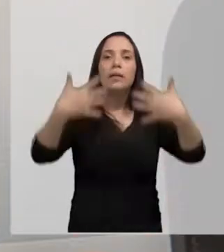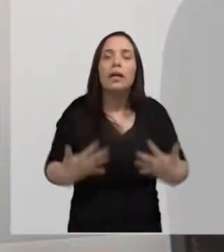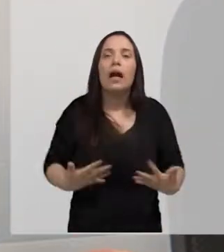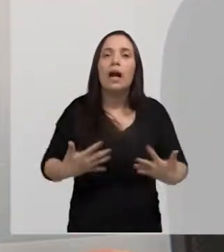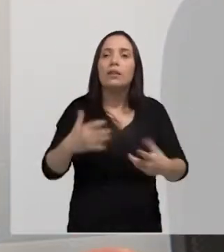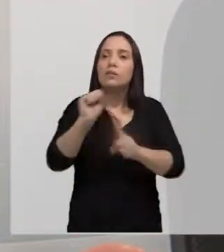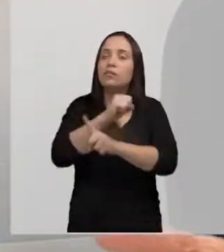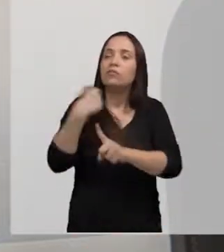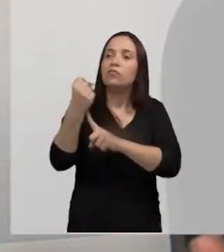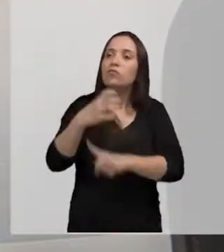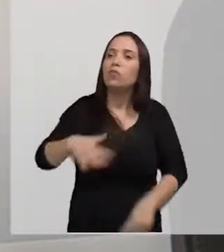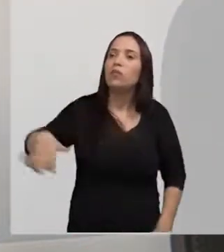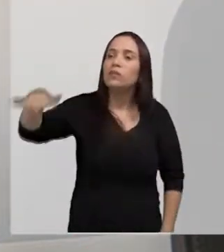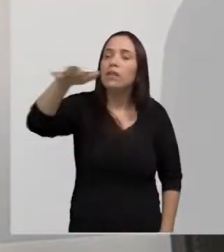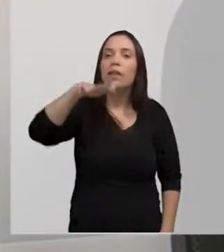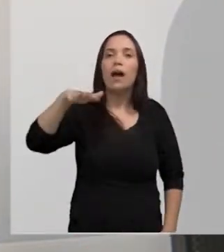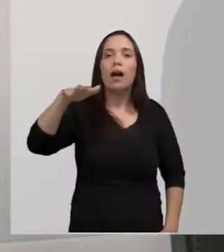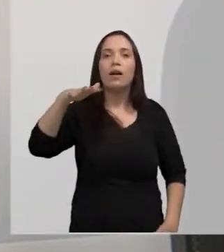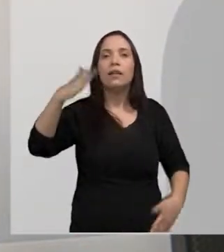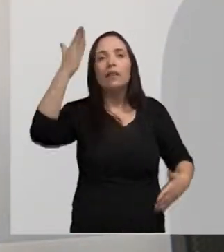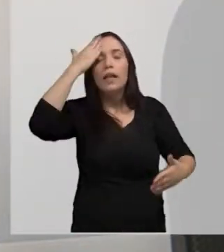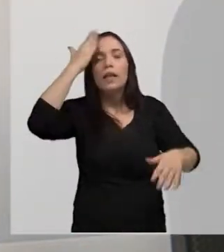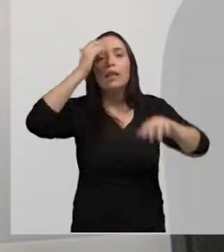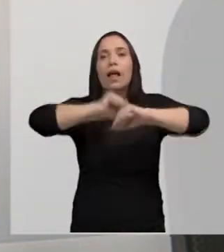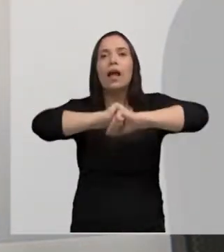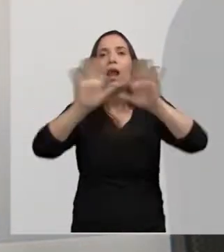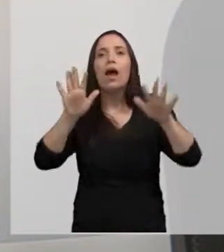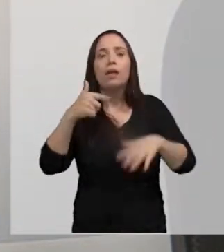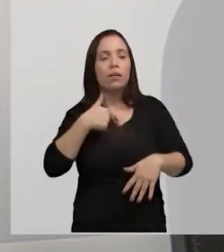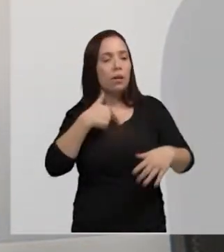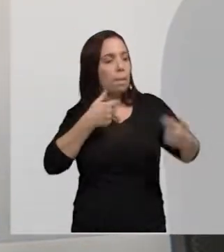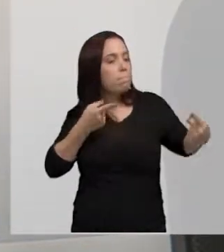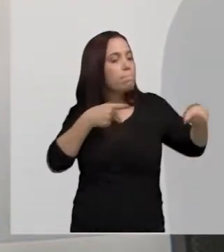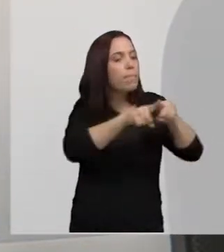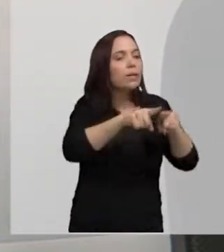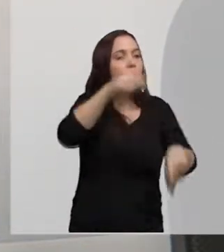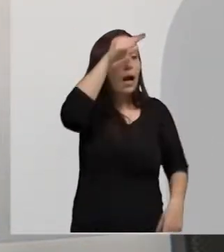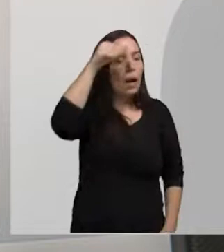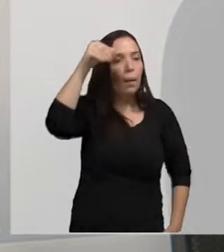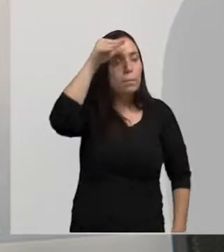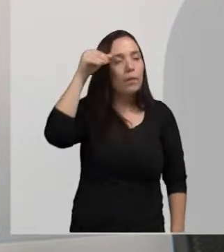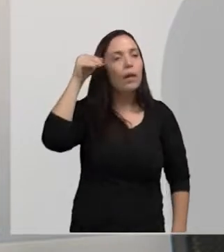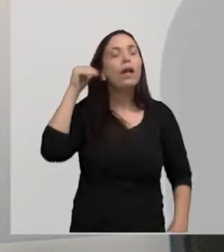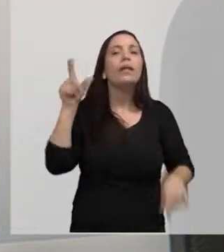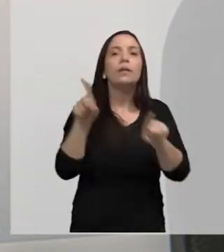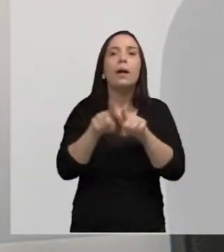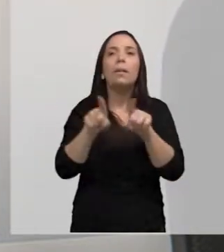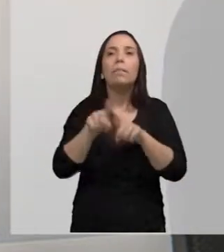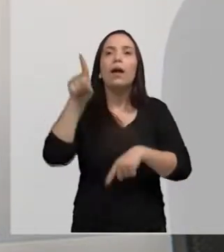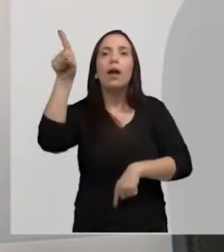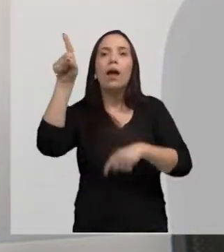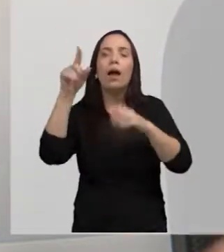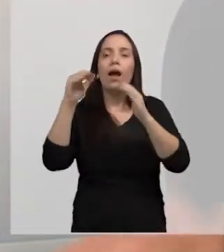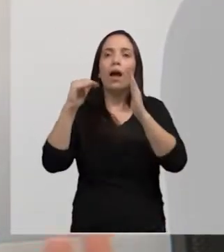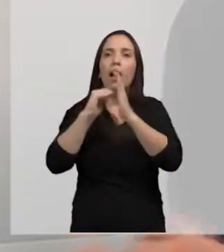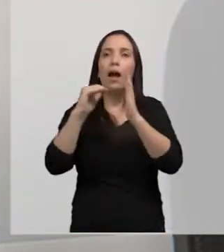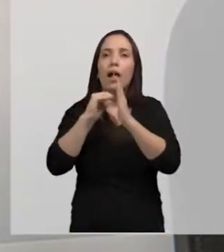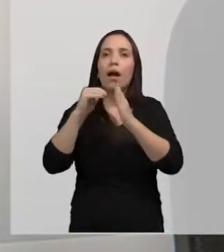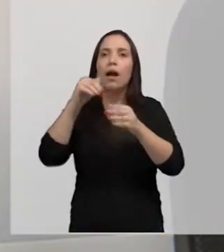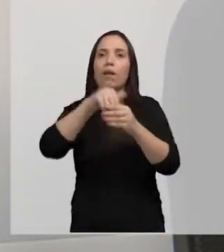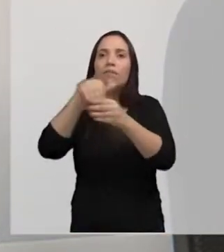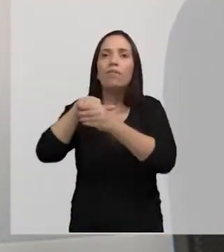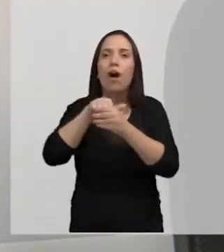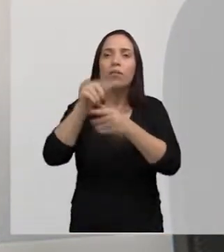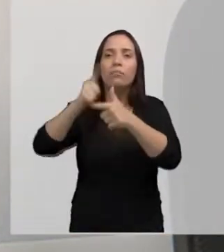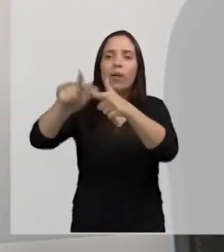à população os benefícios da aliança dele e de Camilo Santana, e as votações no Congresso também foram pautas negativas que também o